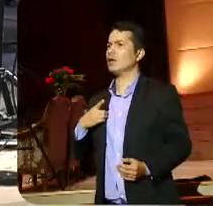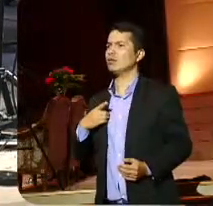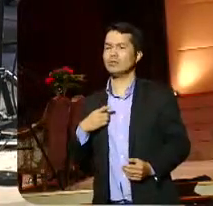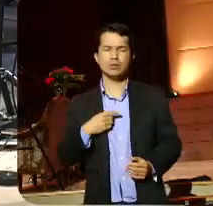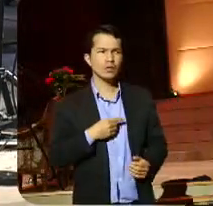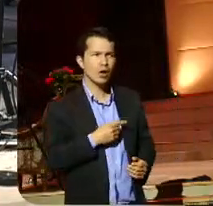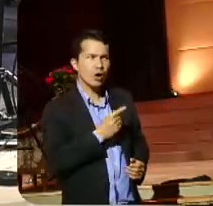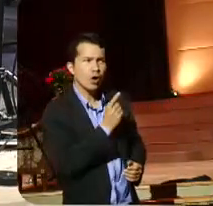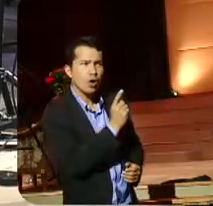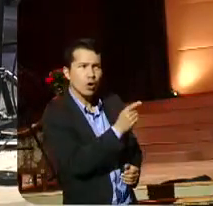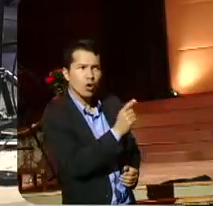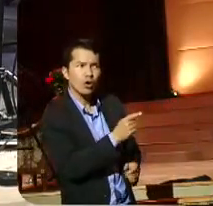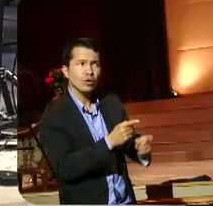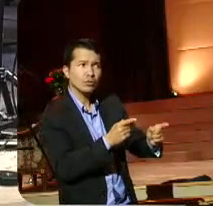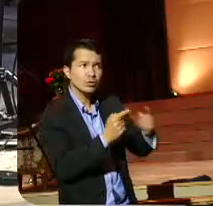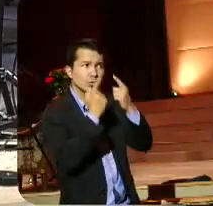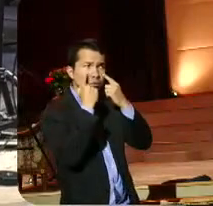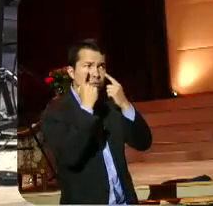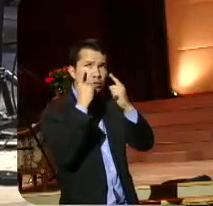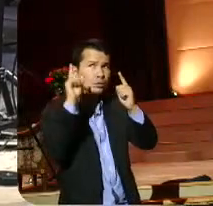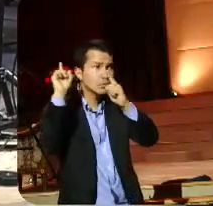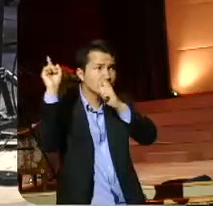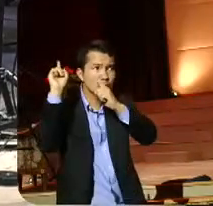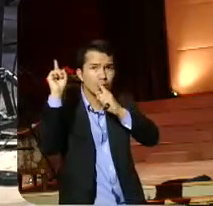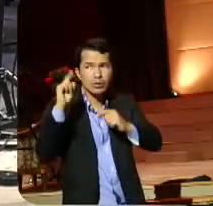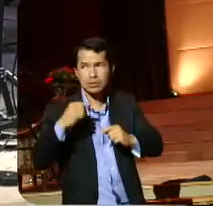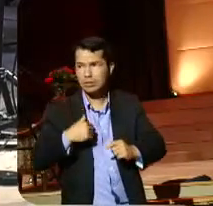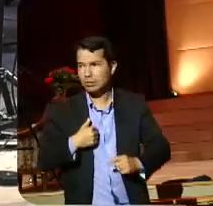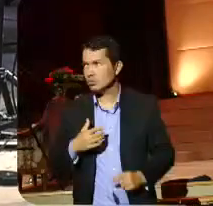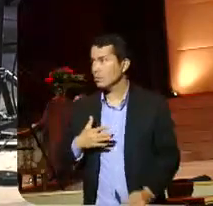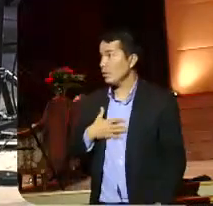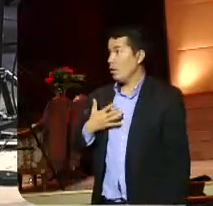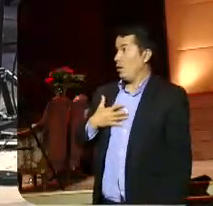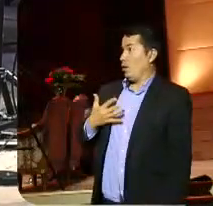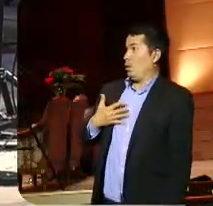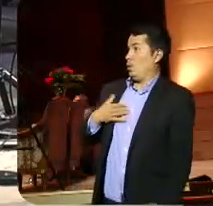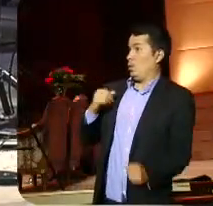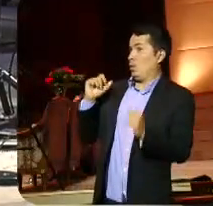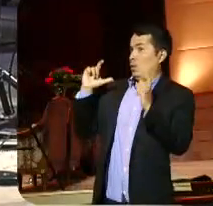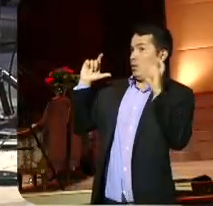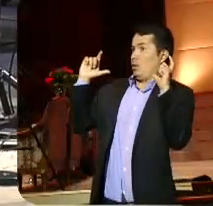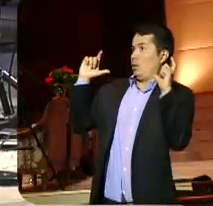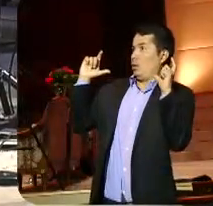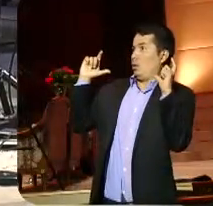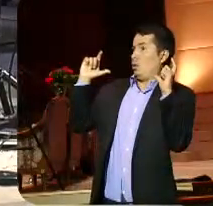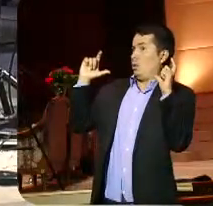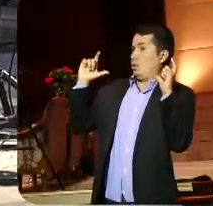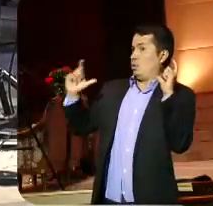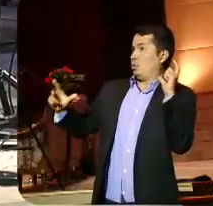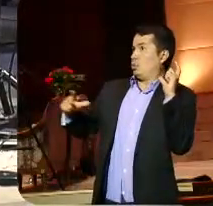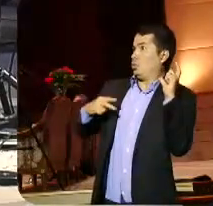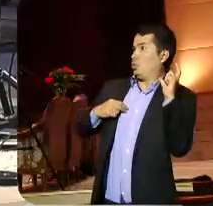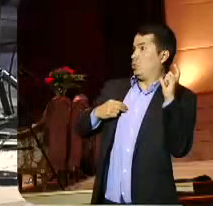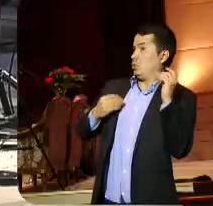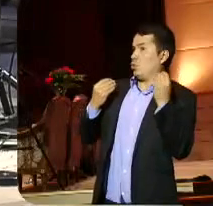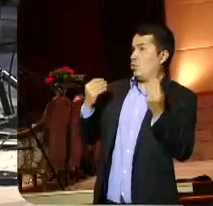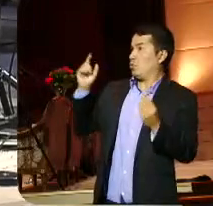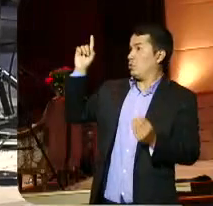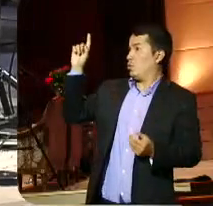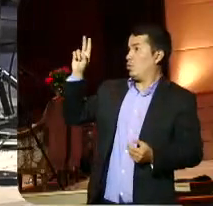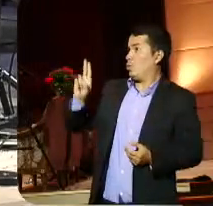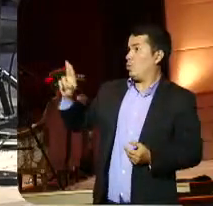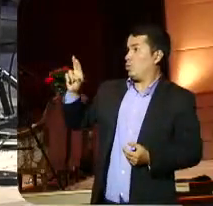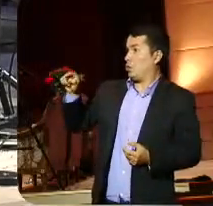Sabe, queridos, eu acho incrível, porque naquela hora do julgamento do Senhor Jesus,